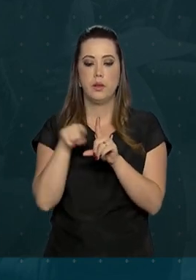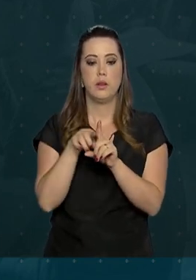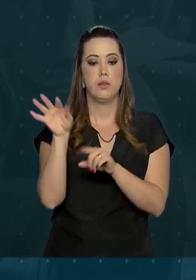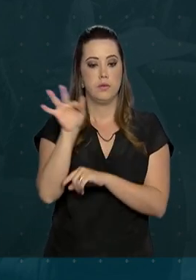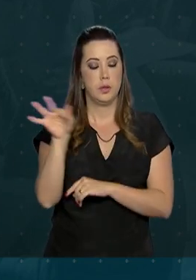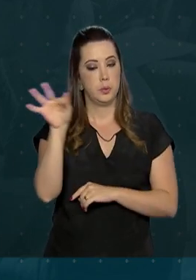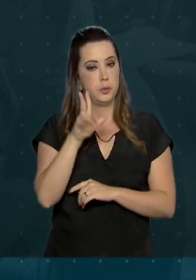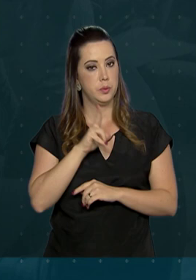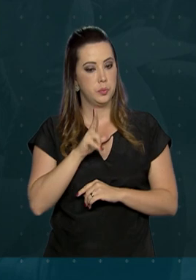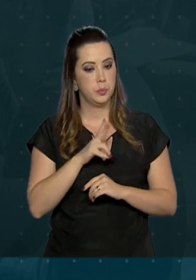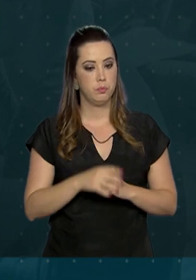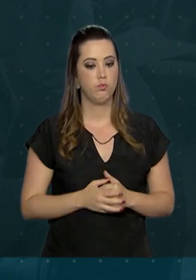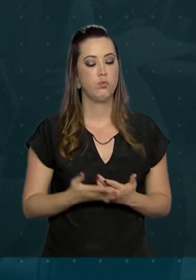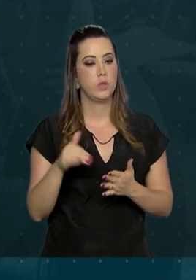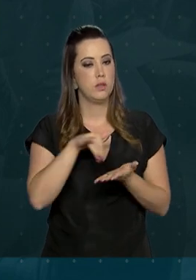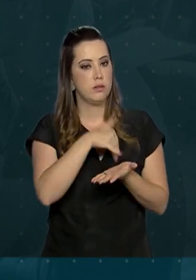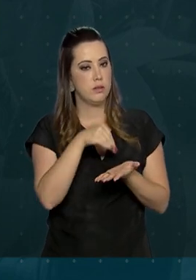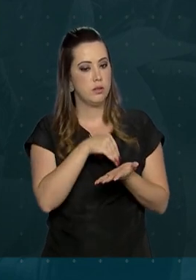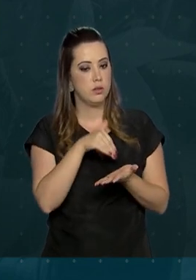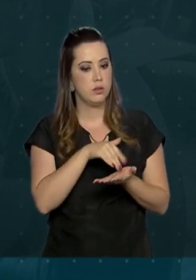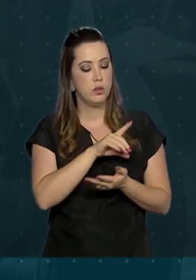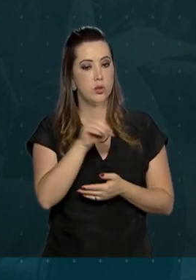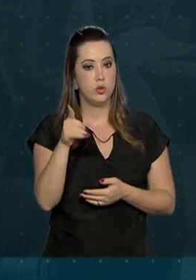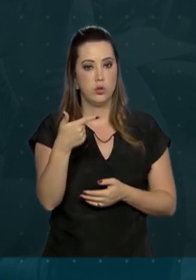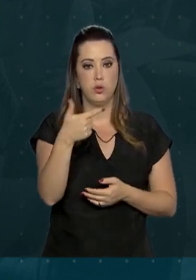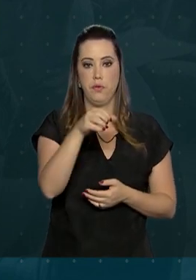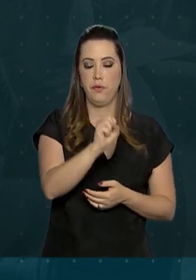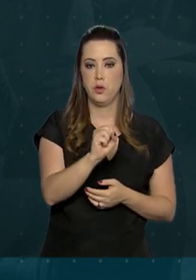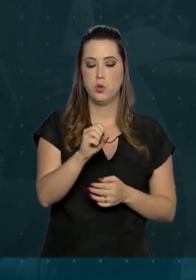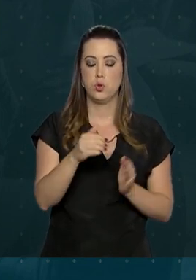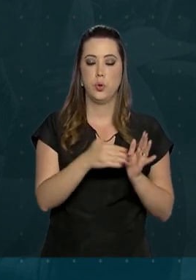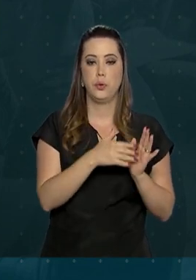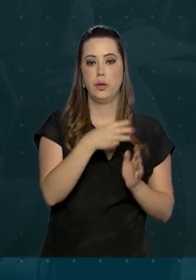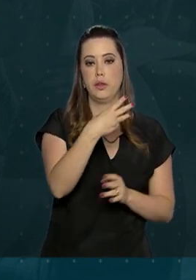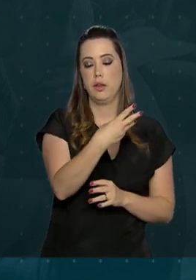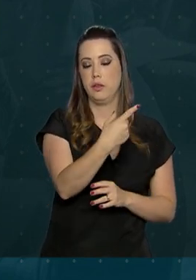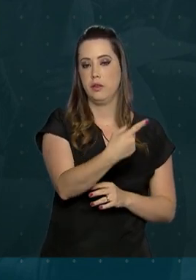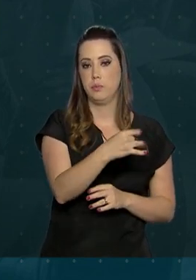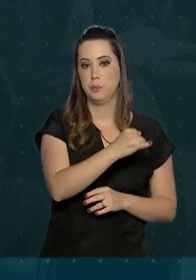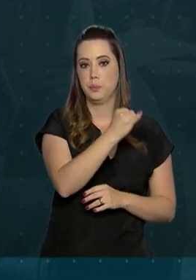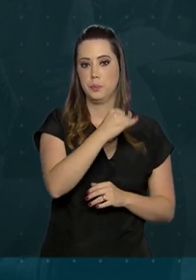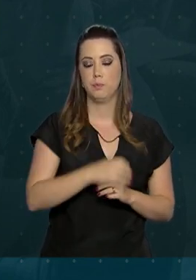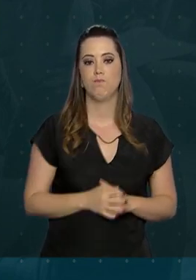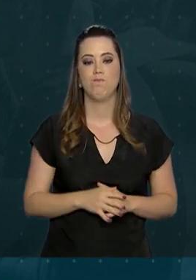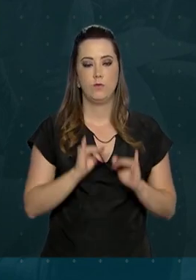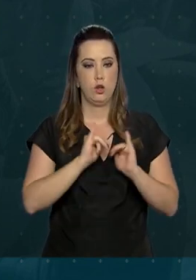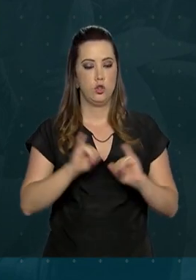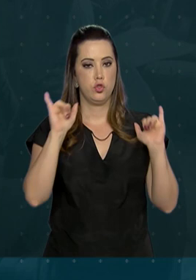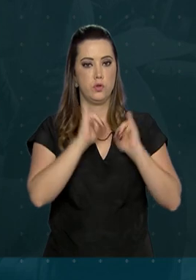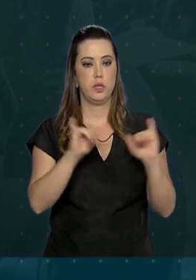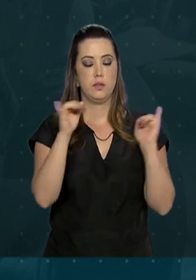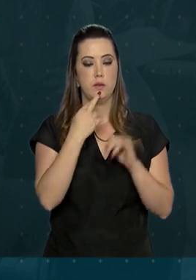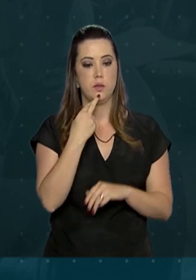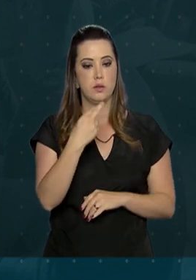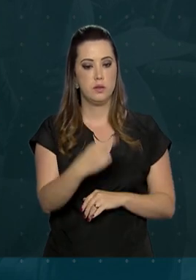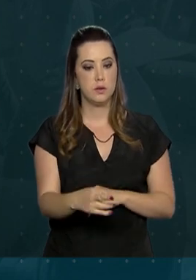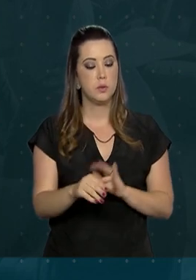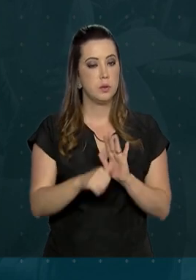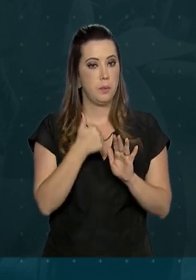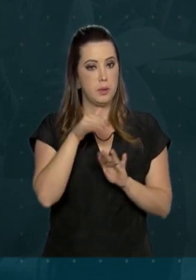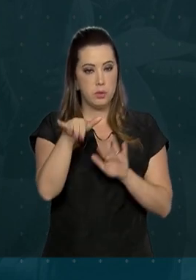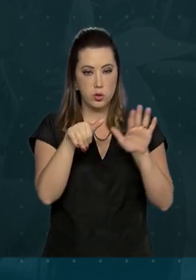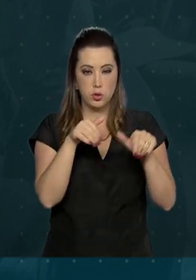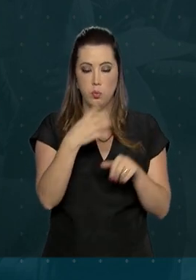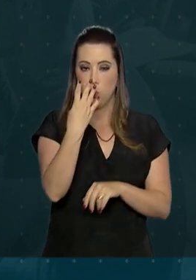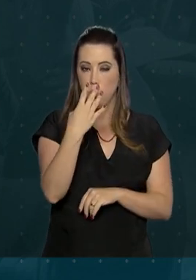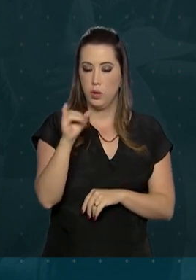faculdades privadas as inscrições vão de 28 a 31 de janeiro a divulgação do resultado na 1ª chamada